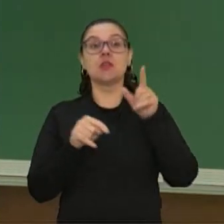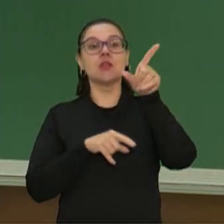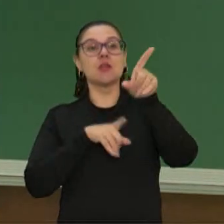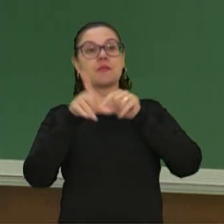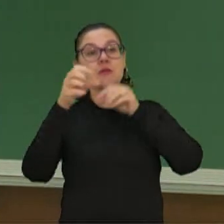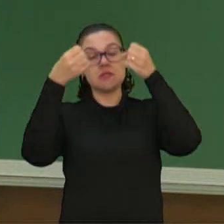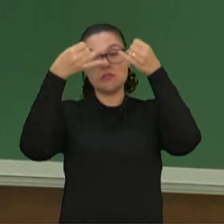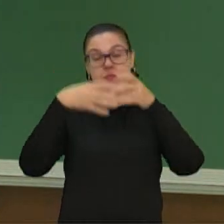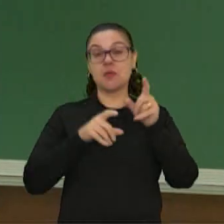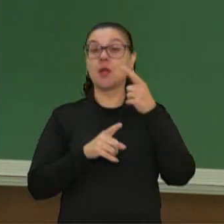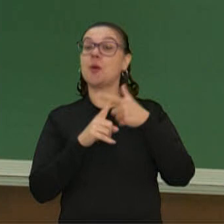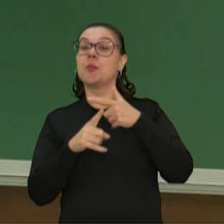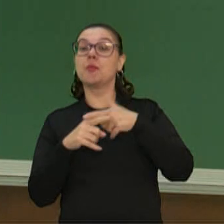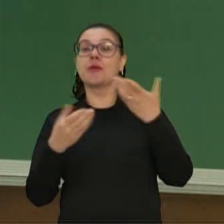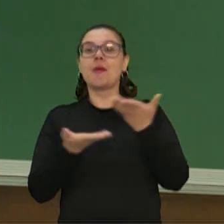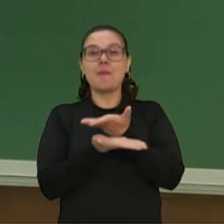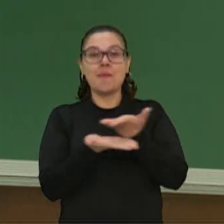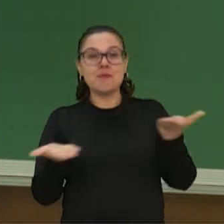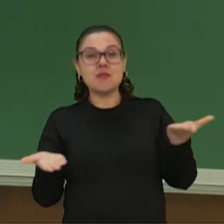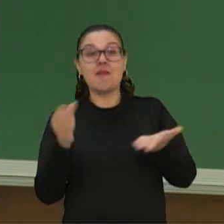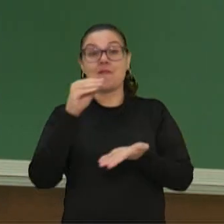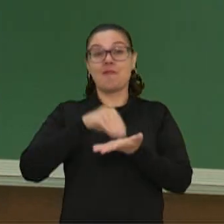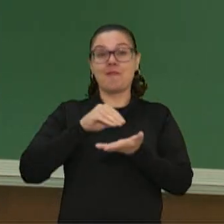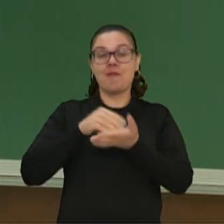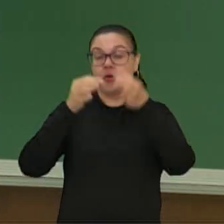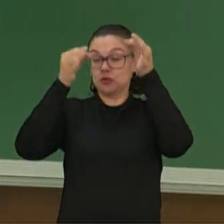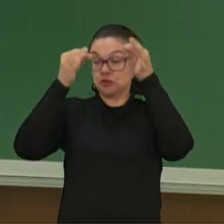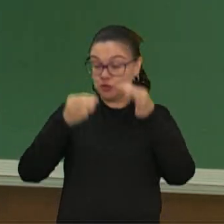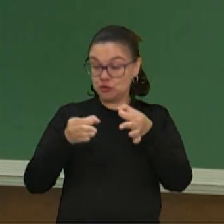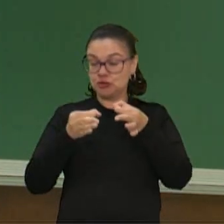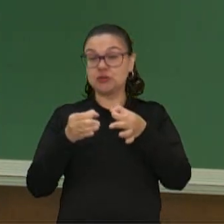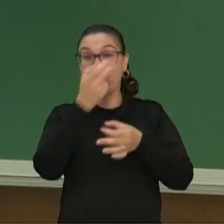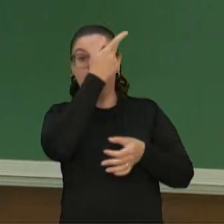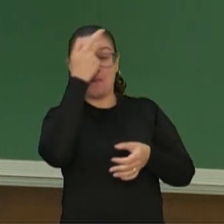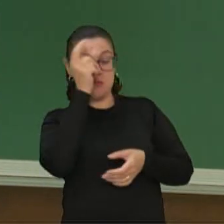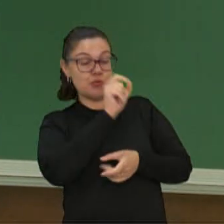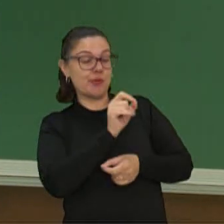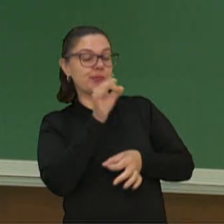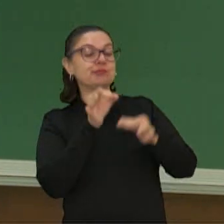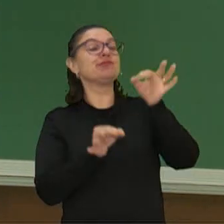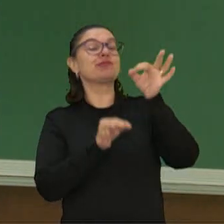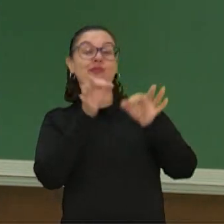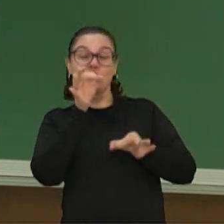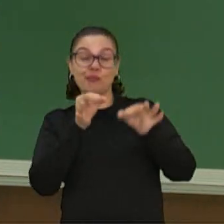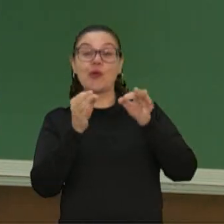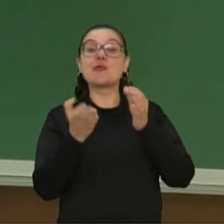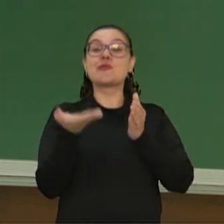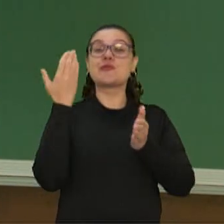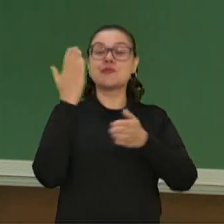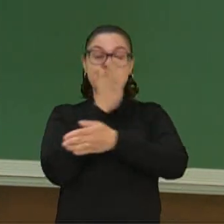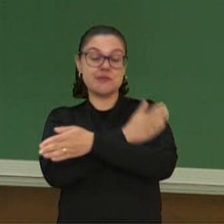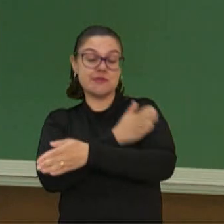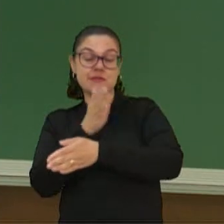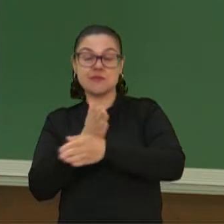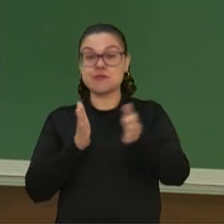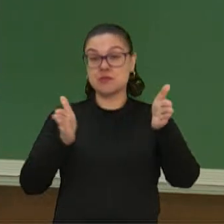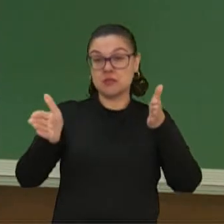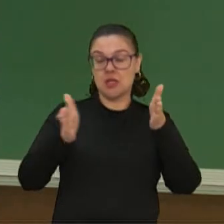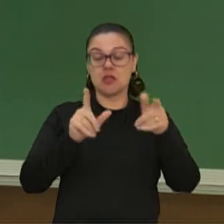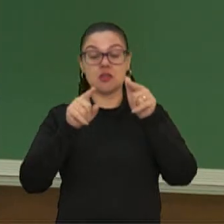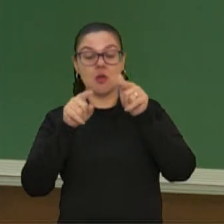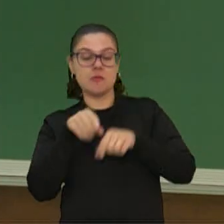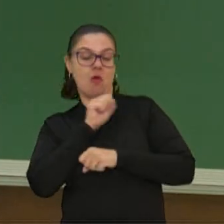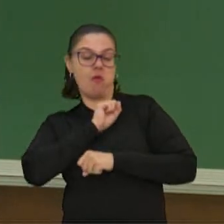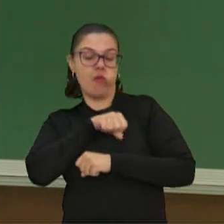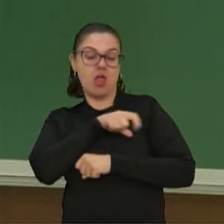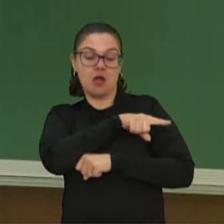se justifica em face da injustiça cometida pelos juízes da época. Seu efeito é